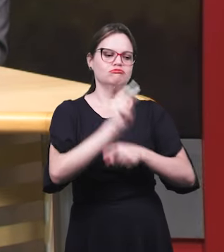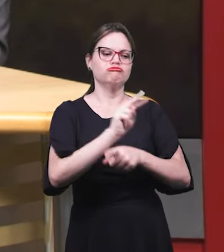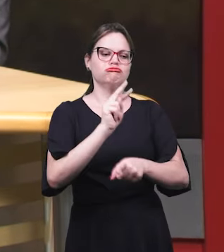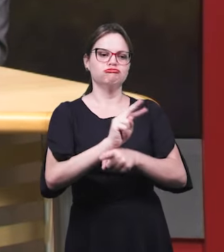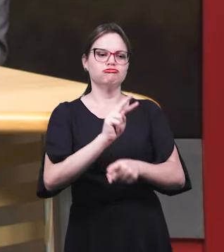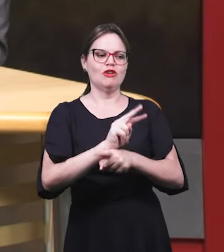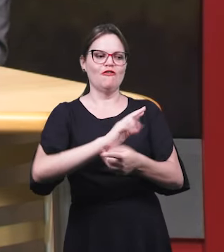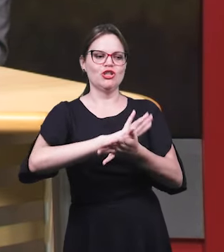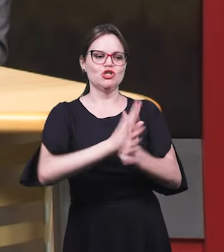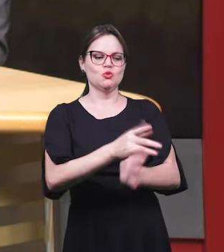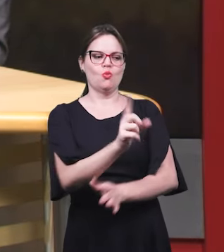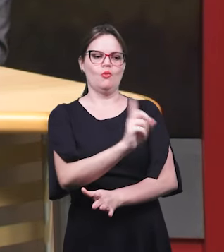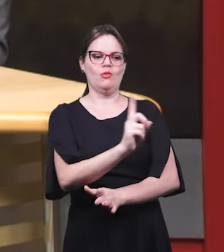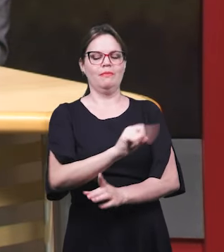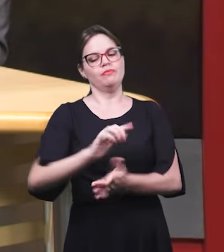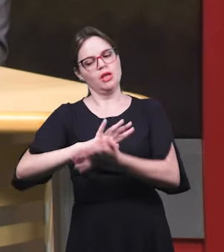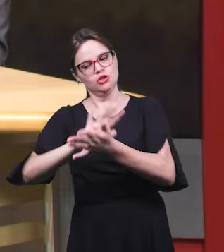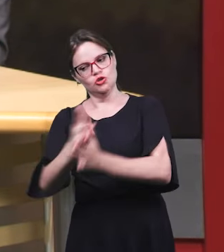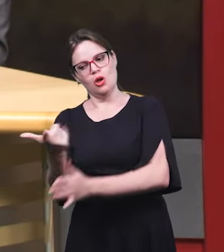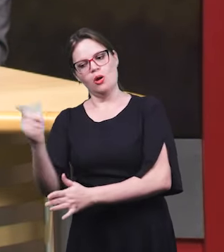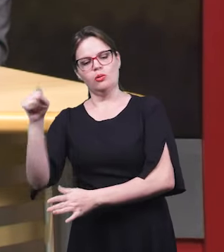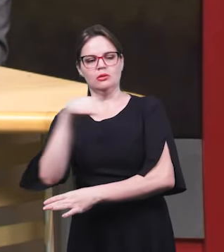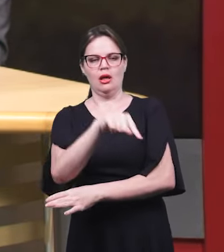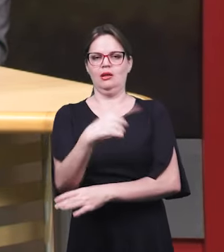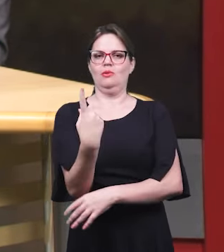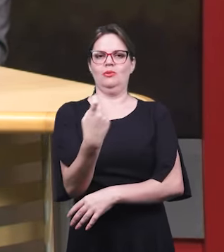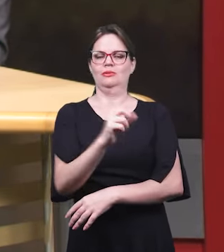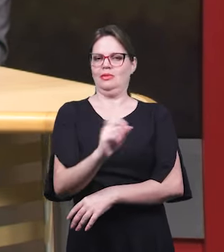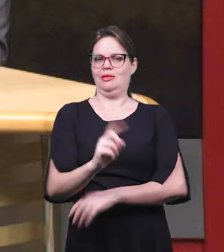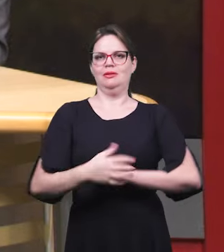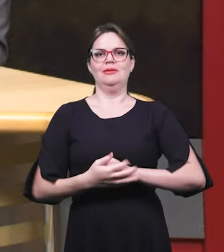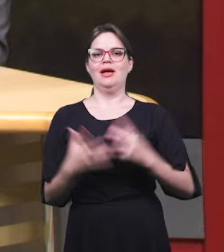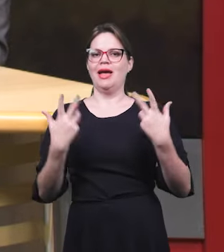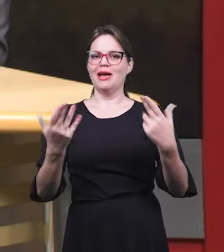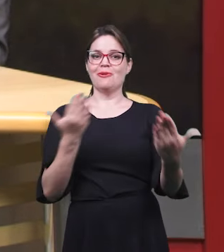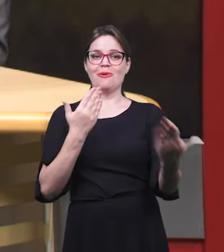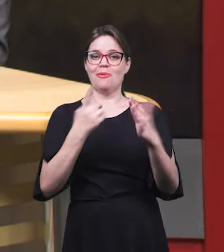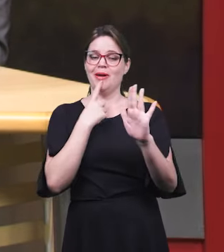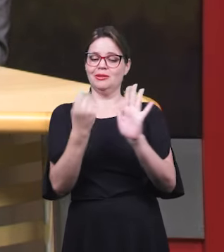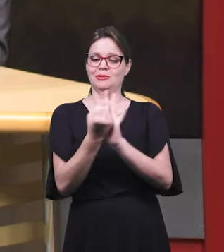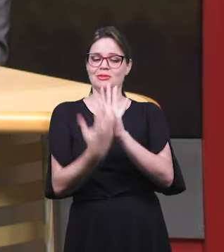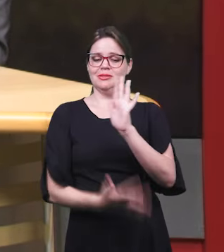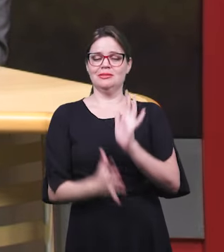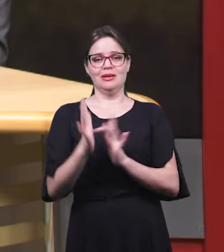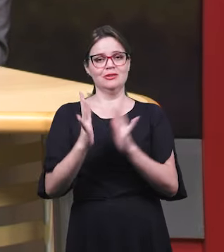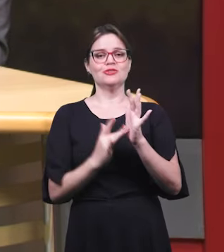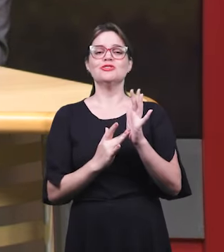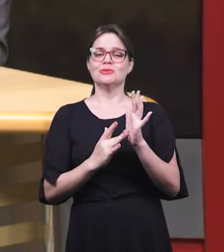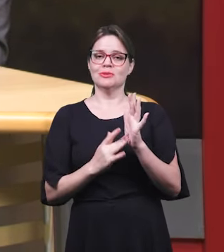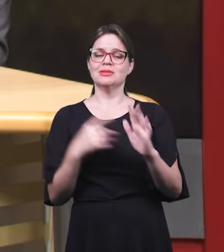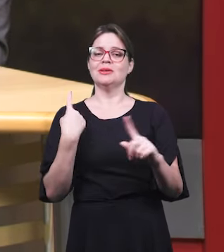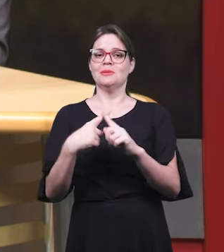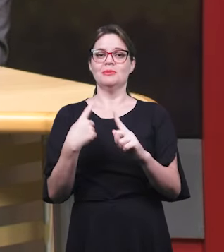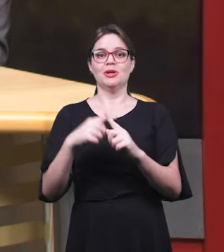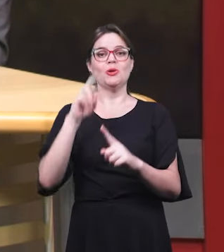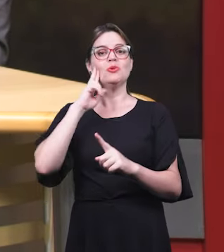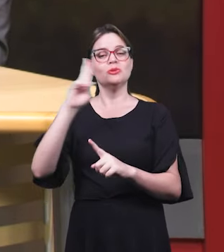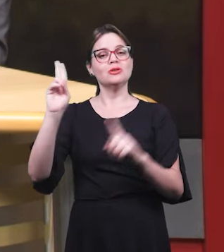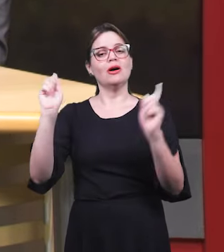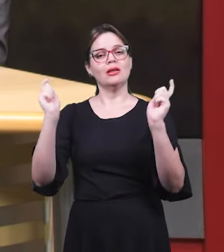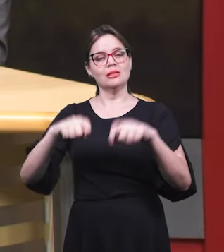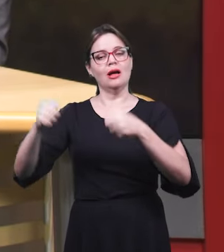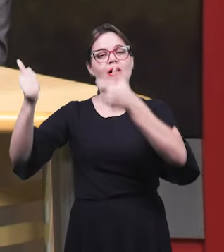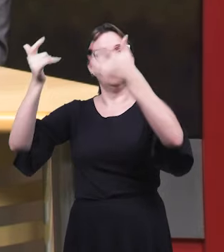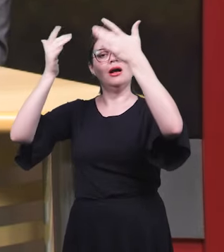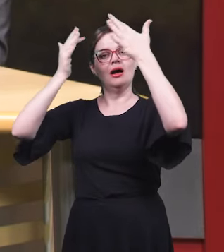igreja dessa hora, né? Que o escape que nós encontramos, né? Foi a morte e a ressurreição do Senhor Jesus, né?